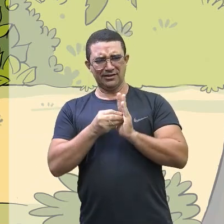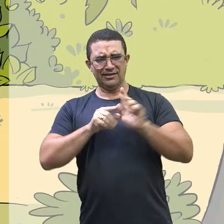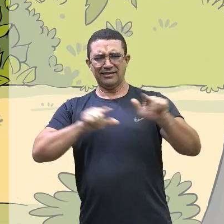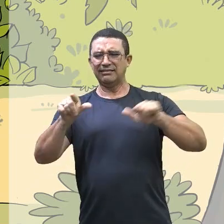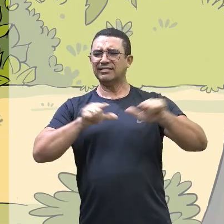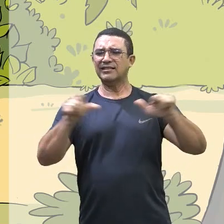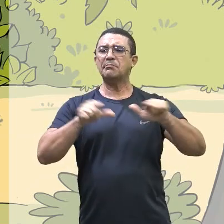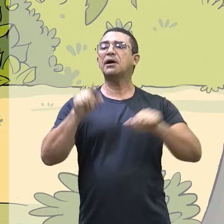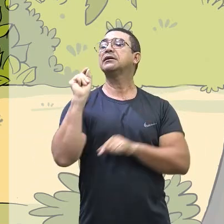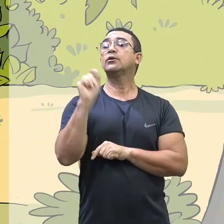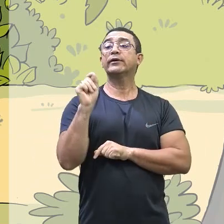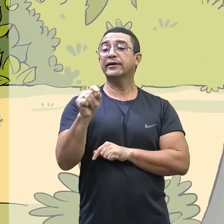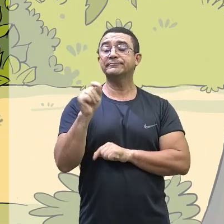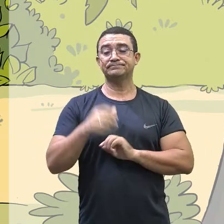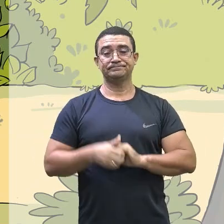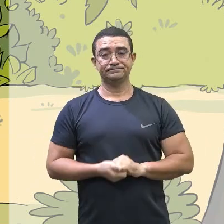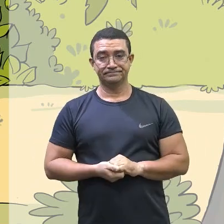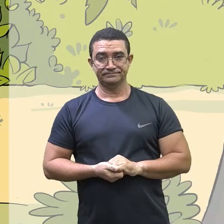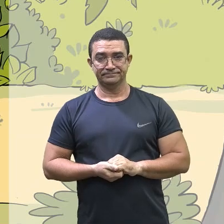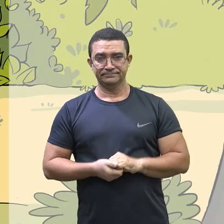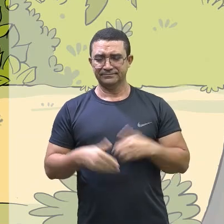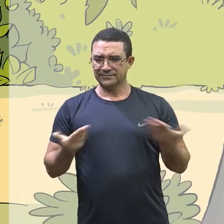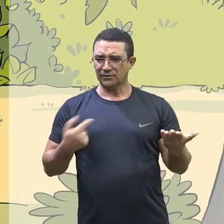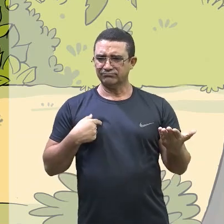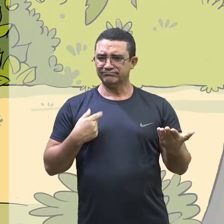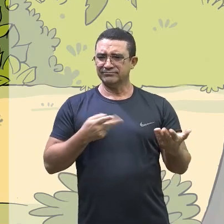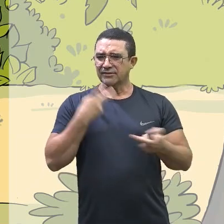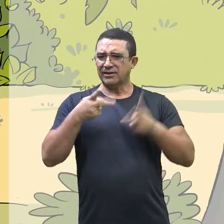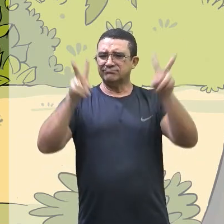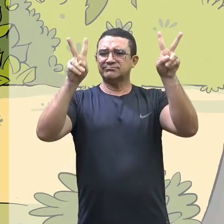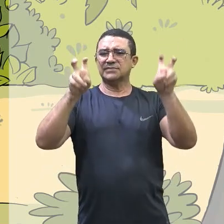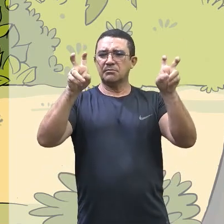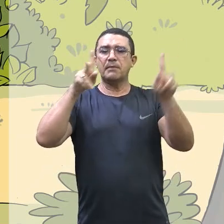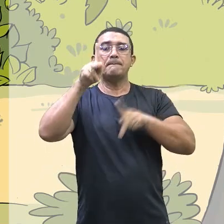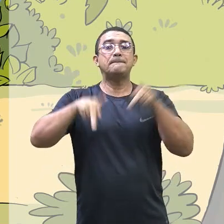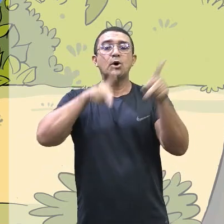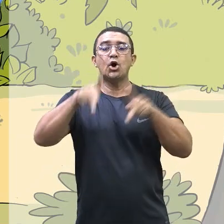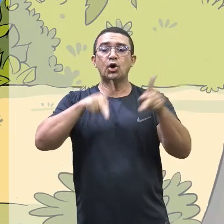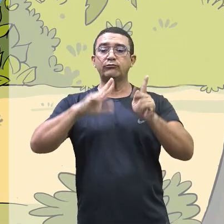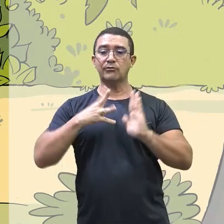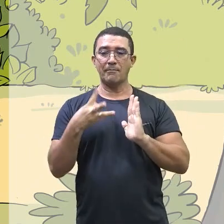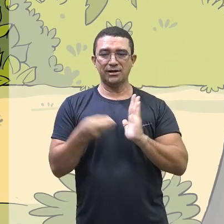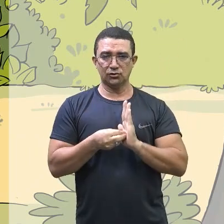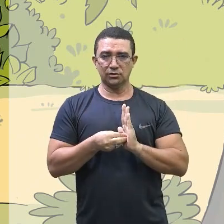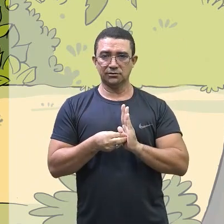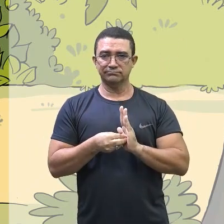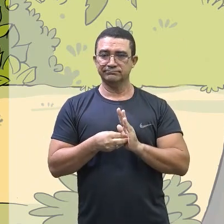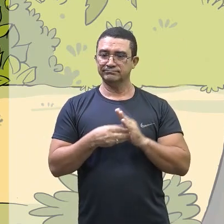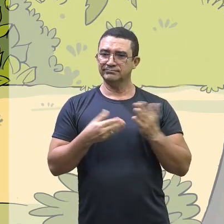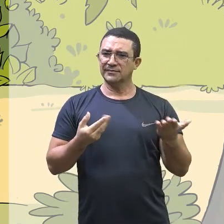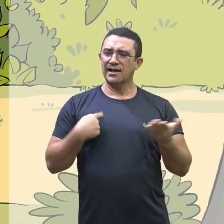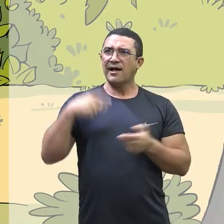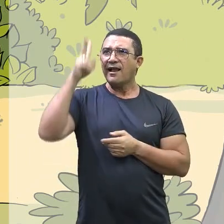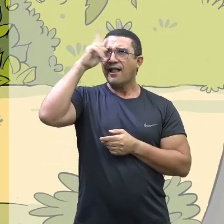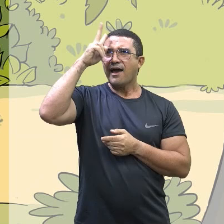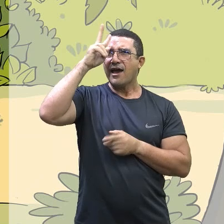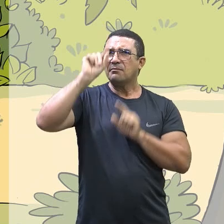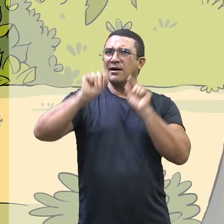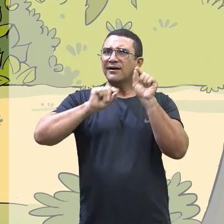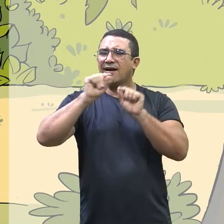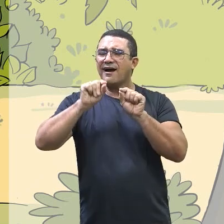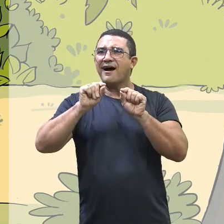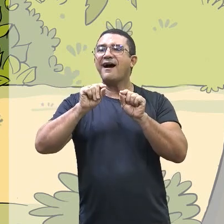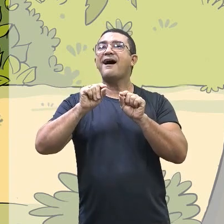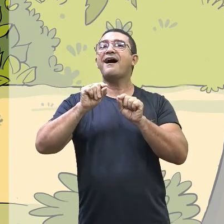a primeira coisa que nos remete, quando nós falamos de povos amazônidas, né? Não é isso, professora Simone? Vai nos remeter à ideia aí, né, de que